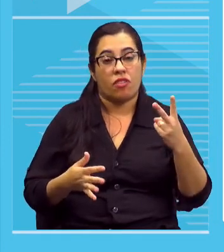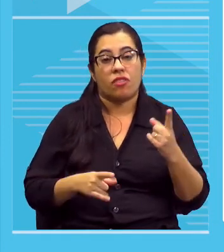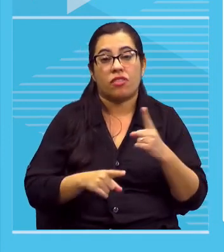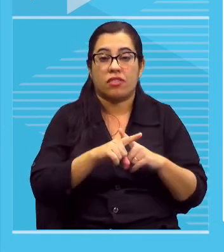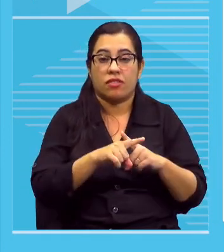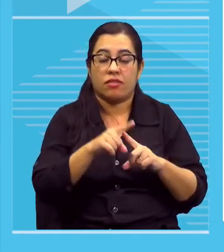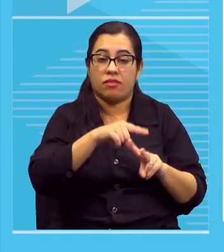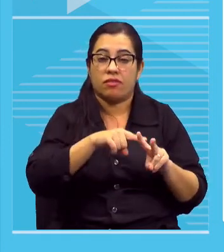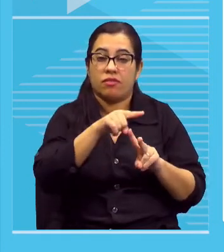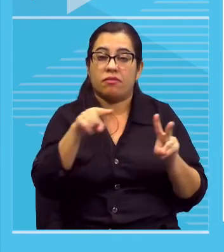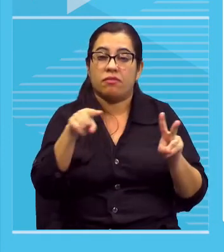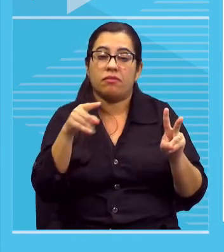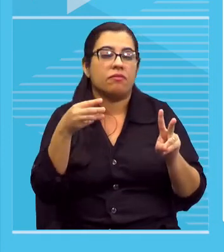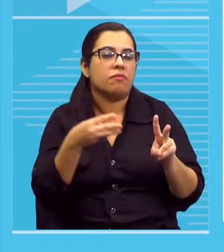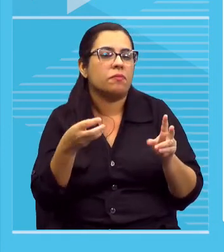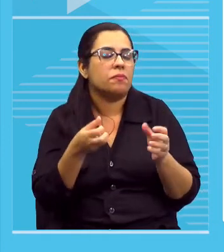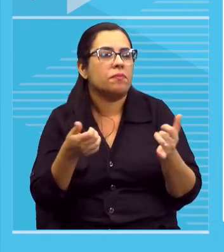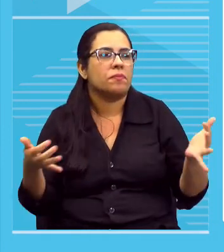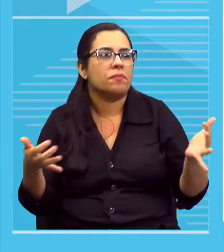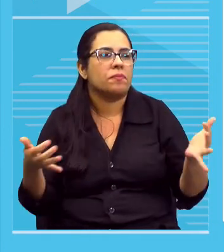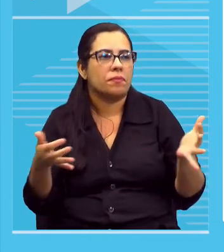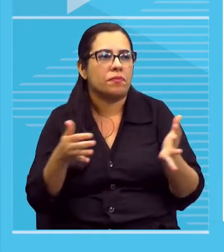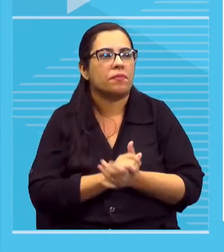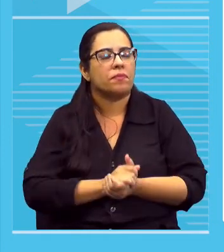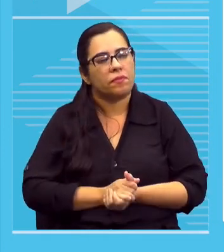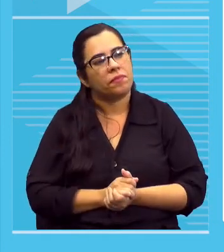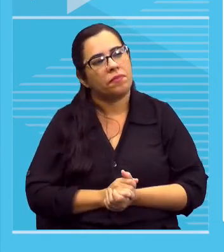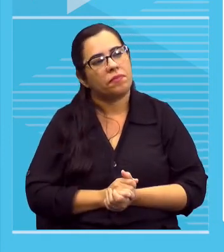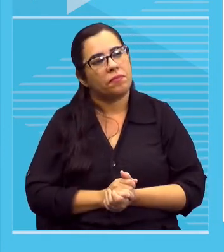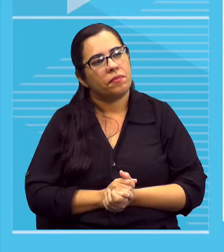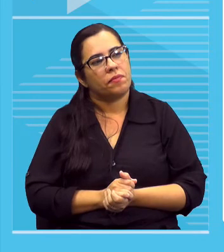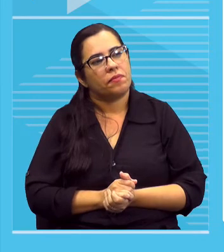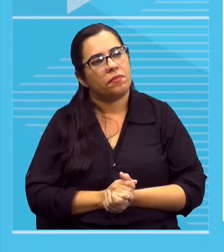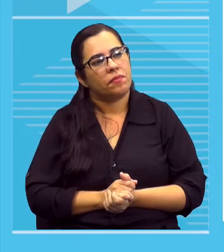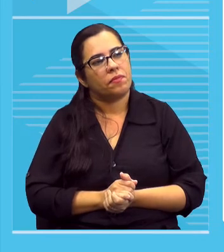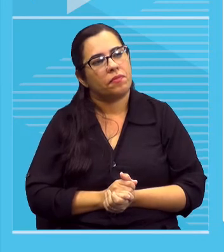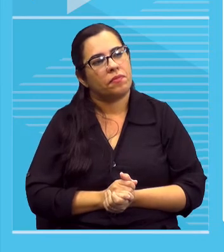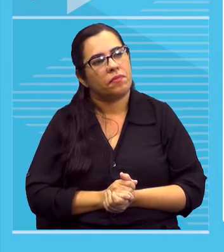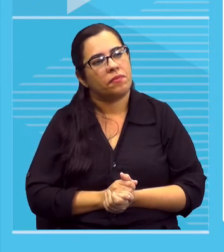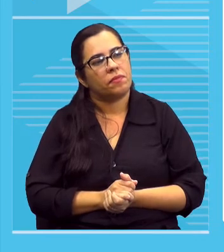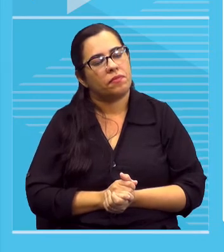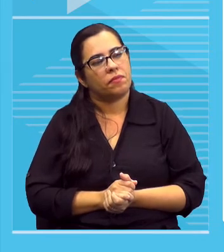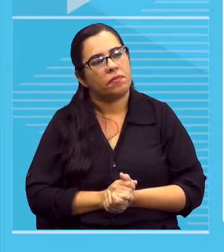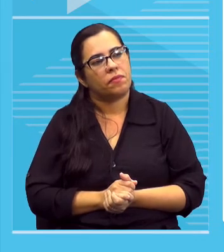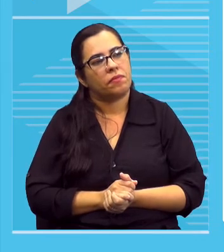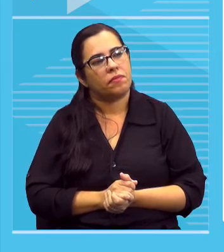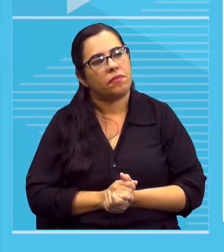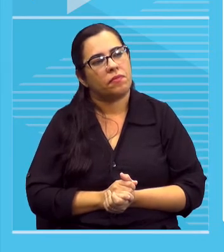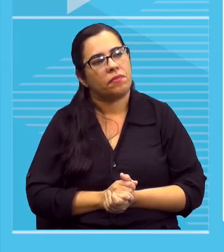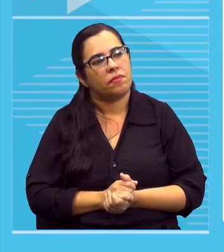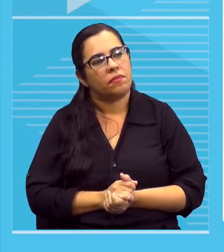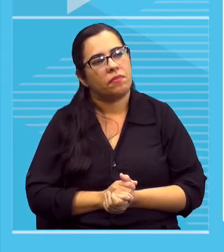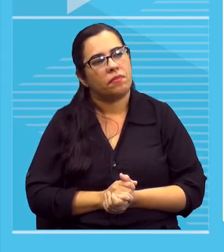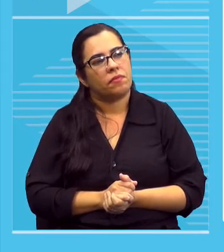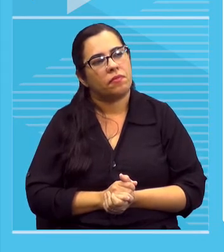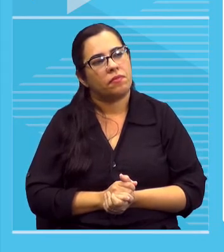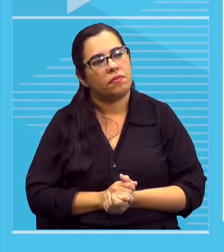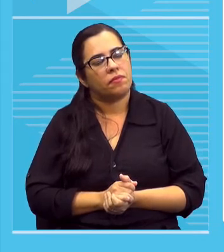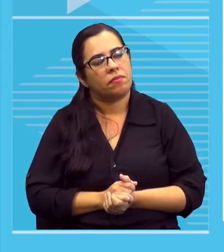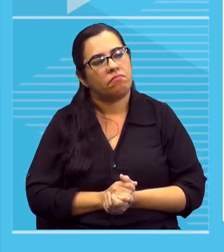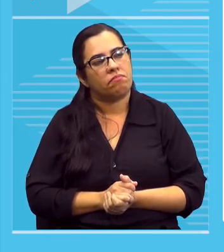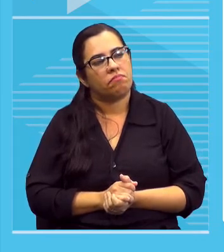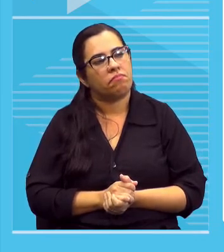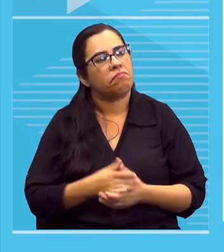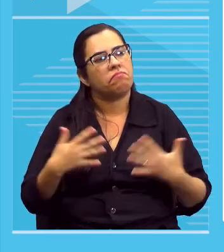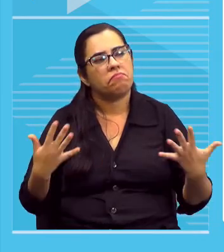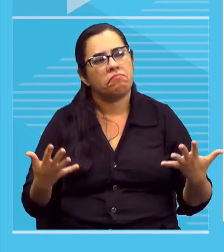3 Me dá 2 raiz de 3 sobre um menos raiz de 3 ao quadrado